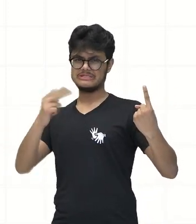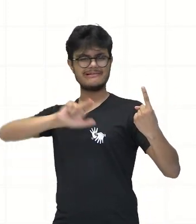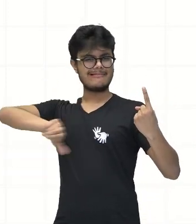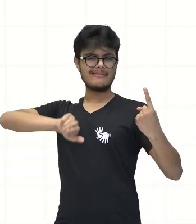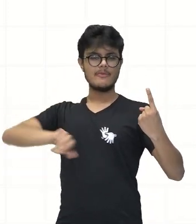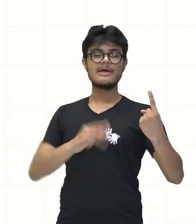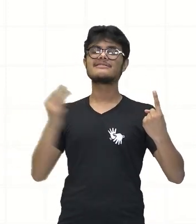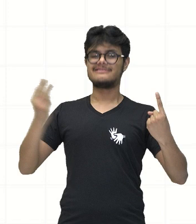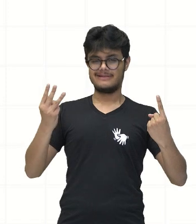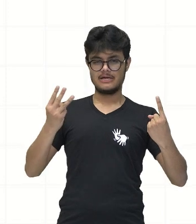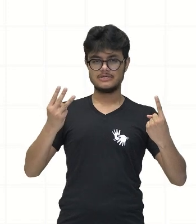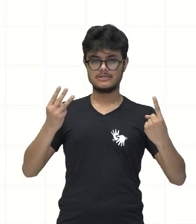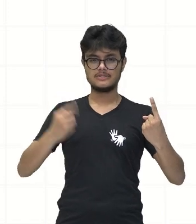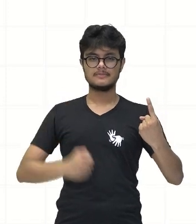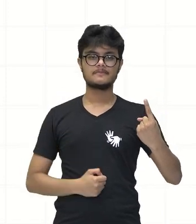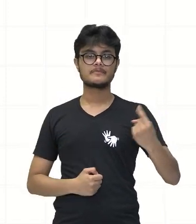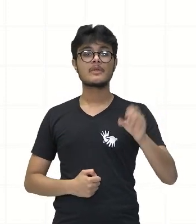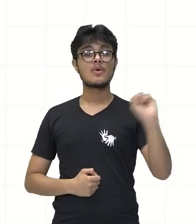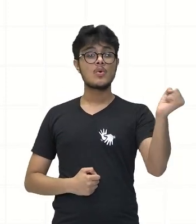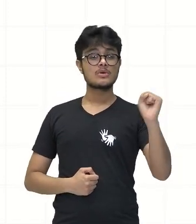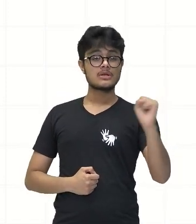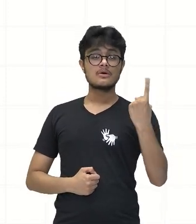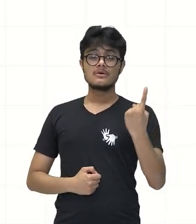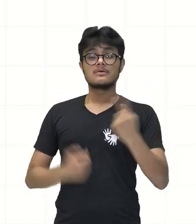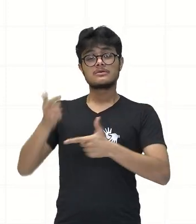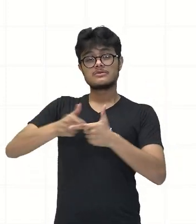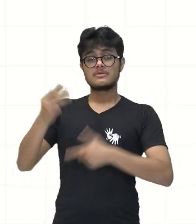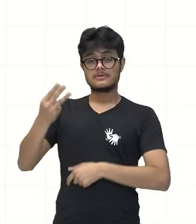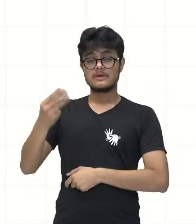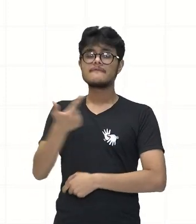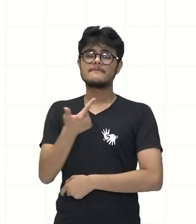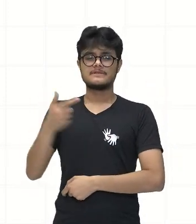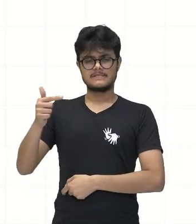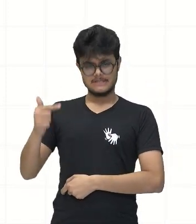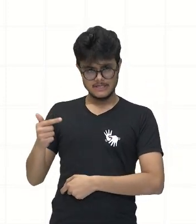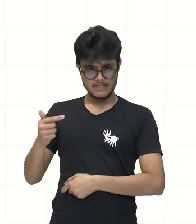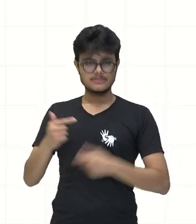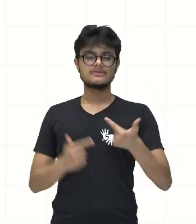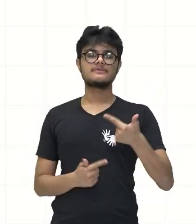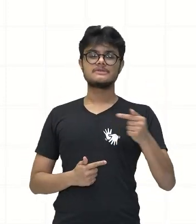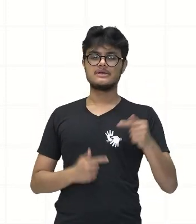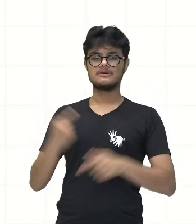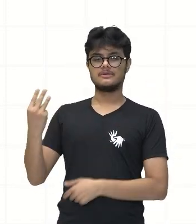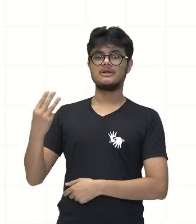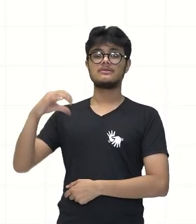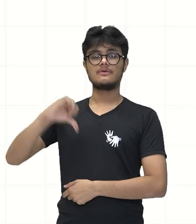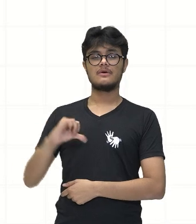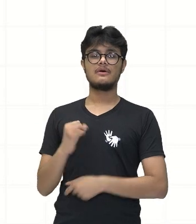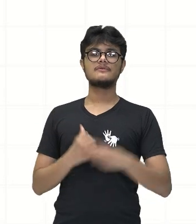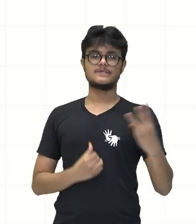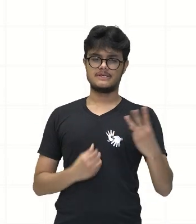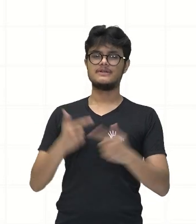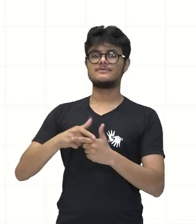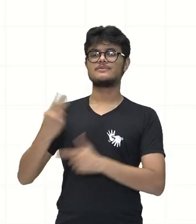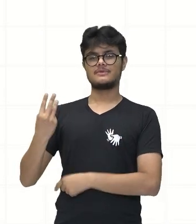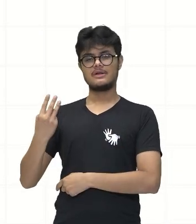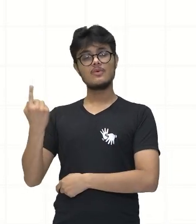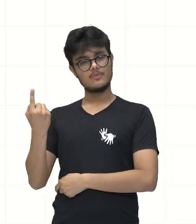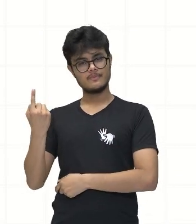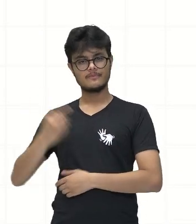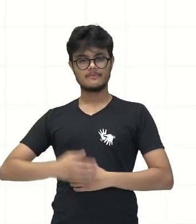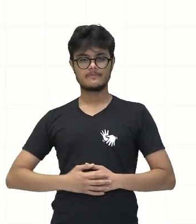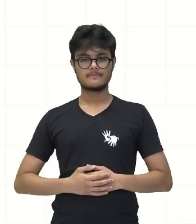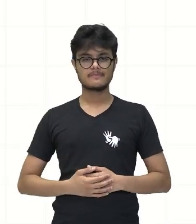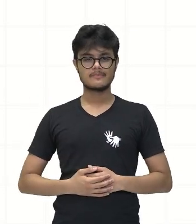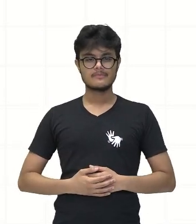2. Então, começa por 3. 81 por 3, 27. Por 3, 9. Por 3, 3.